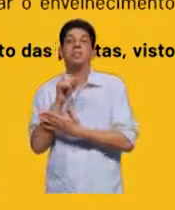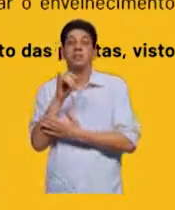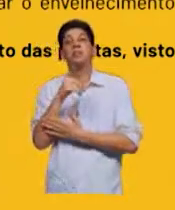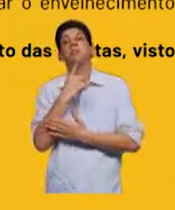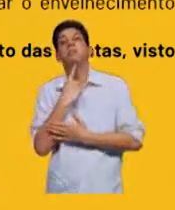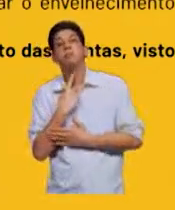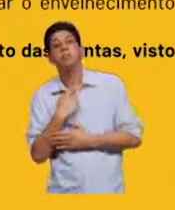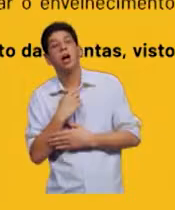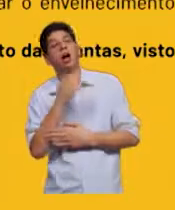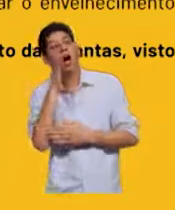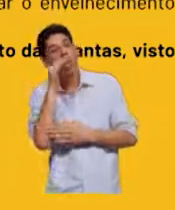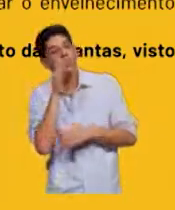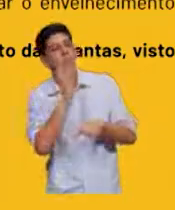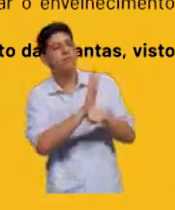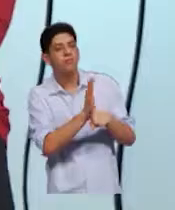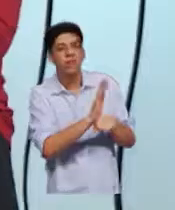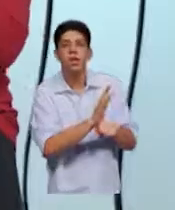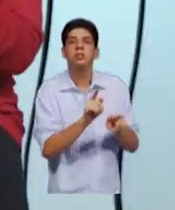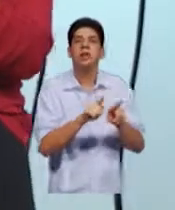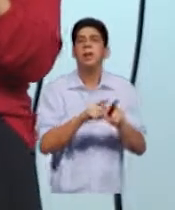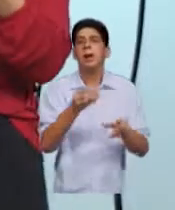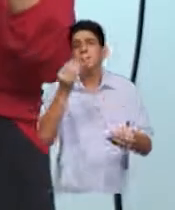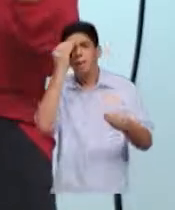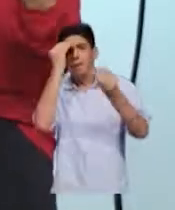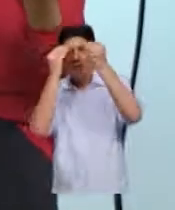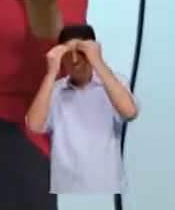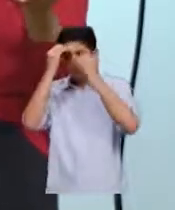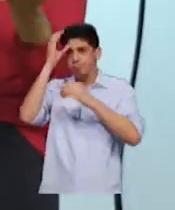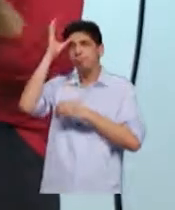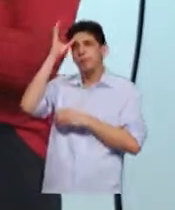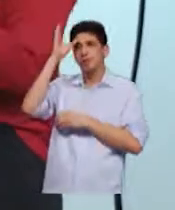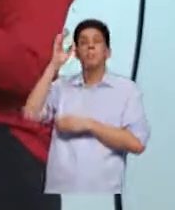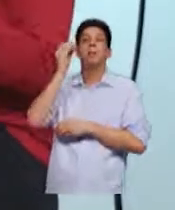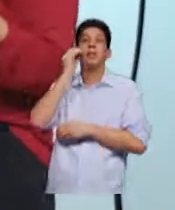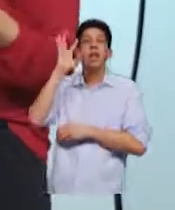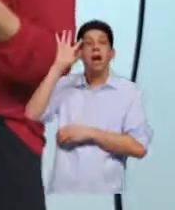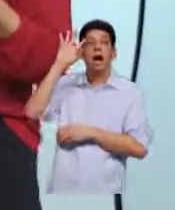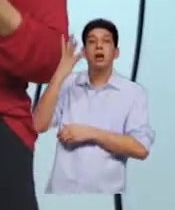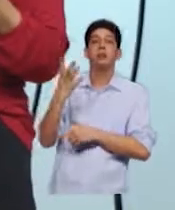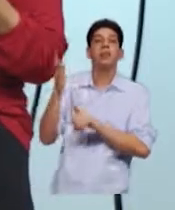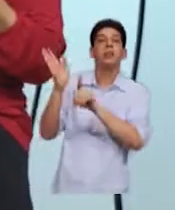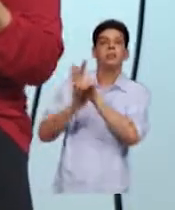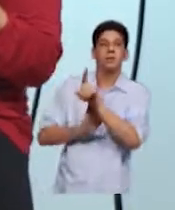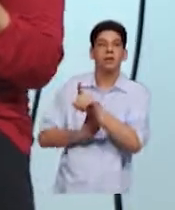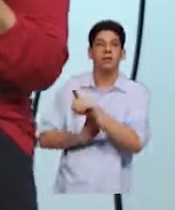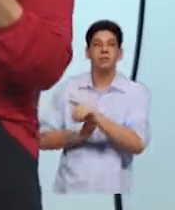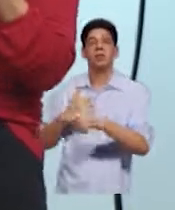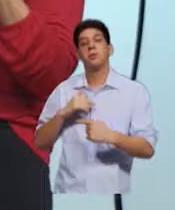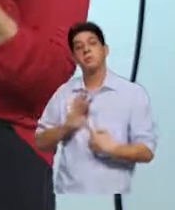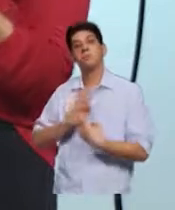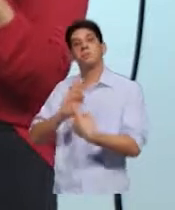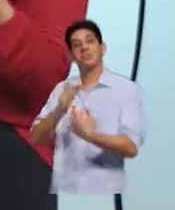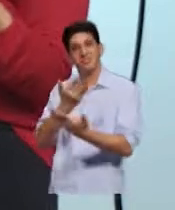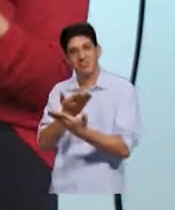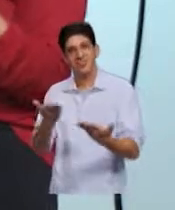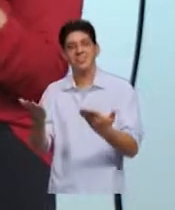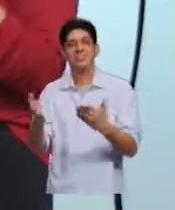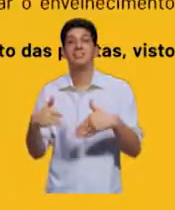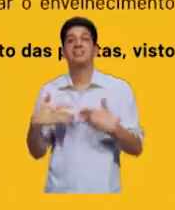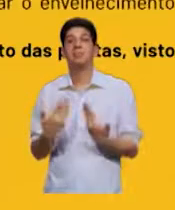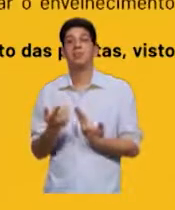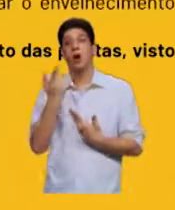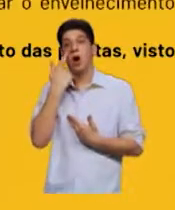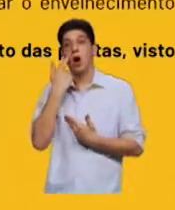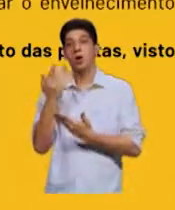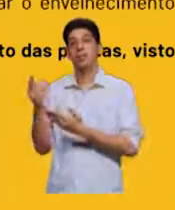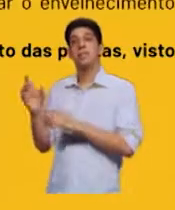vídeos, inteirar mais do assunto para resolver as questões que a gente propôs aí para você. A grande quantidade de